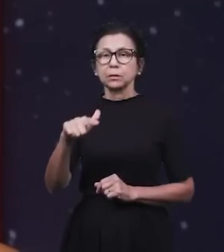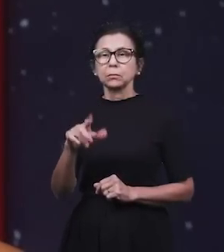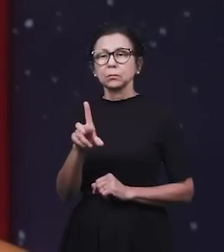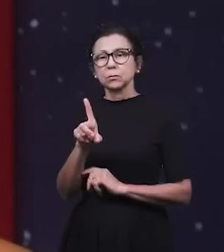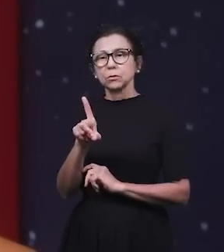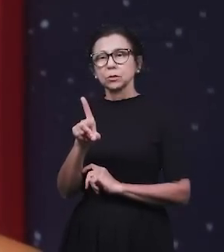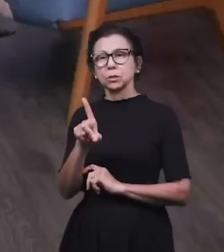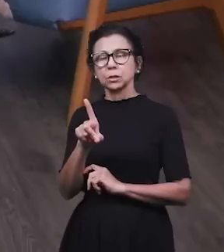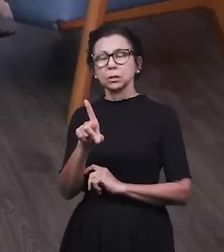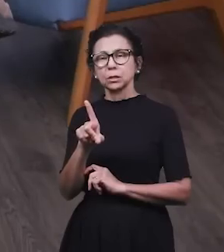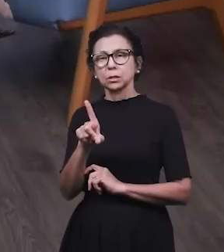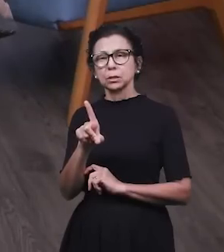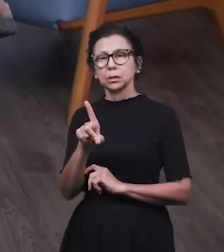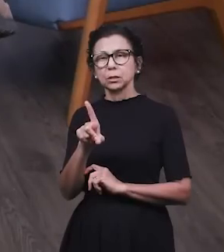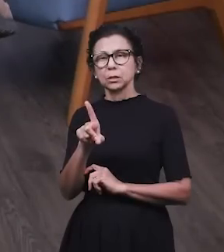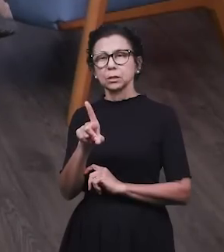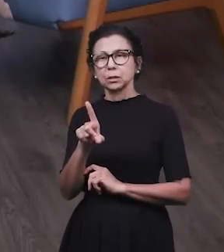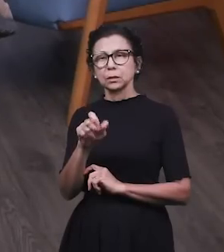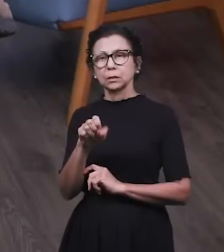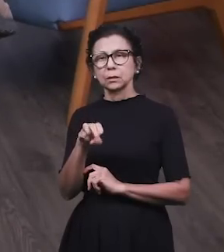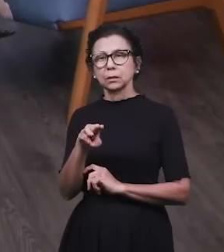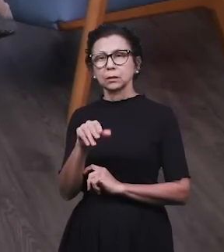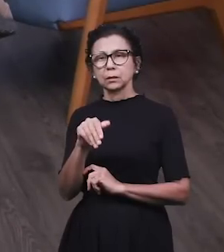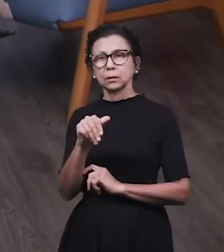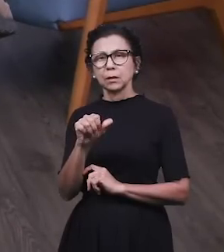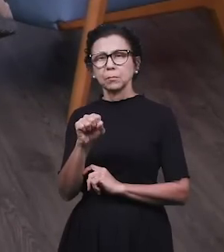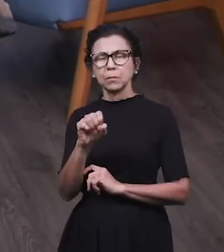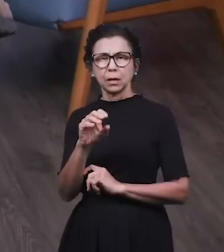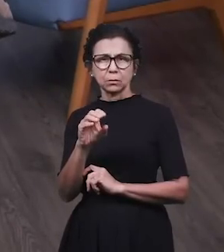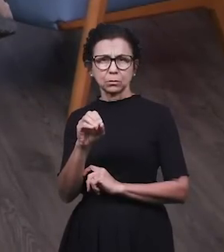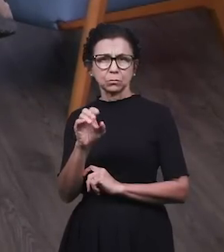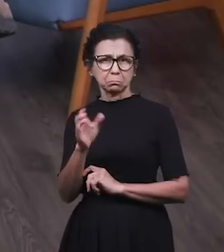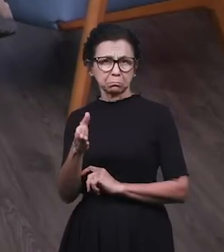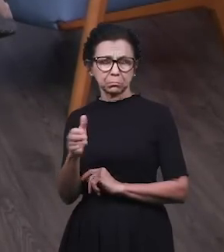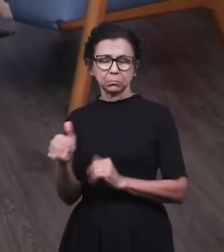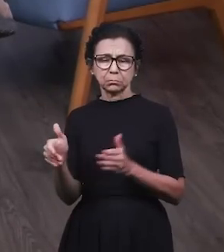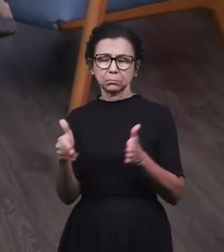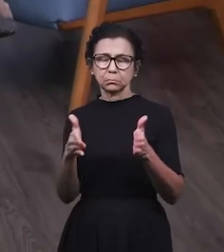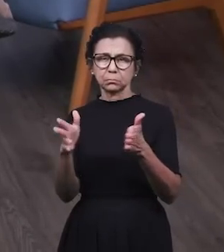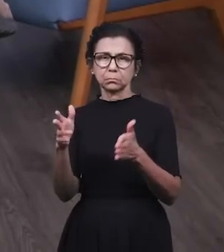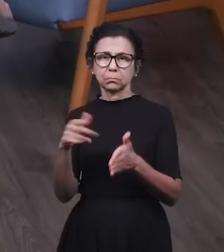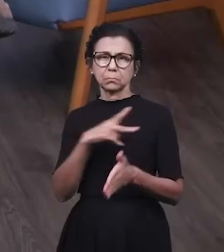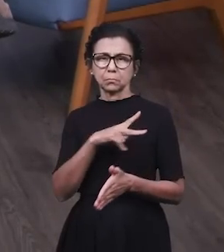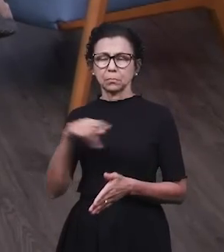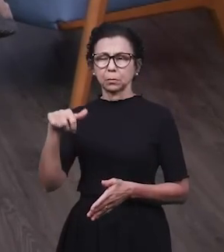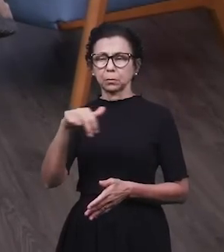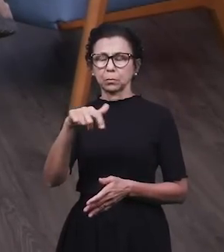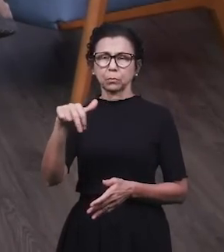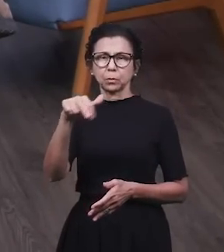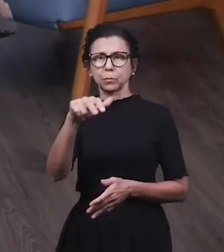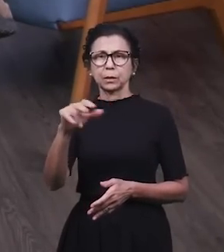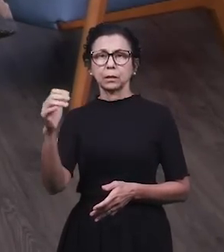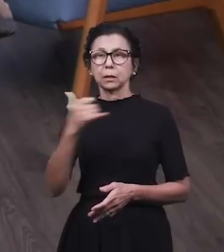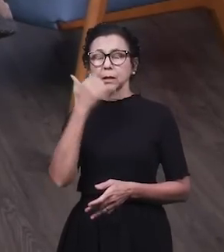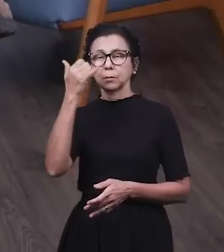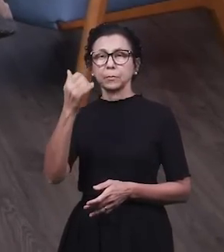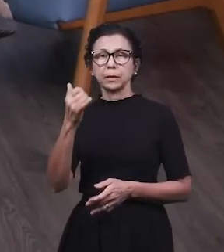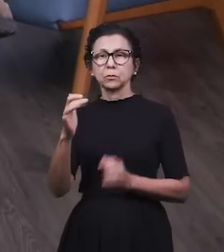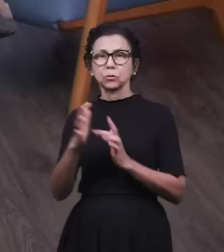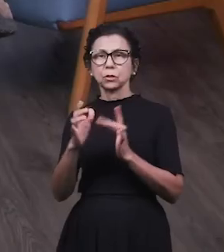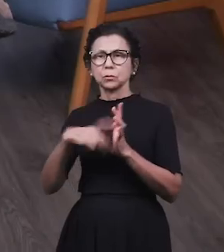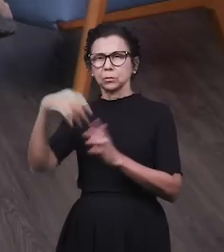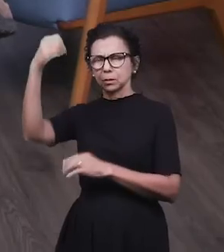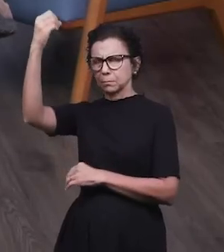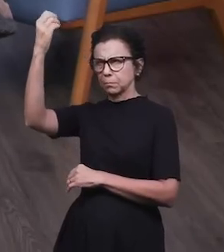cabeça de Paulo, Daniel, ele estava perseguindo, mas perseguindo até numa boa